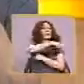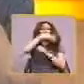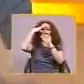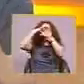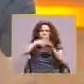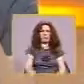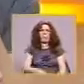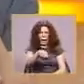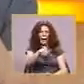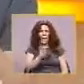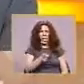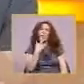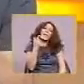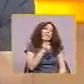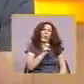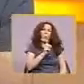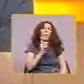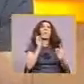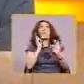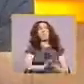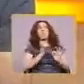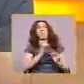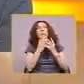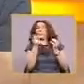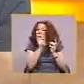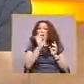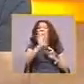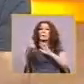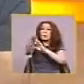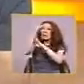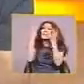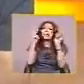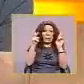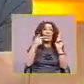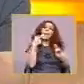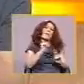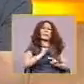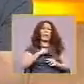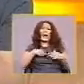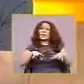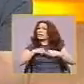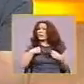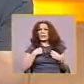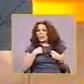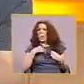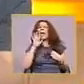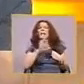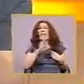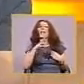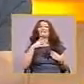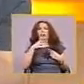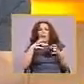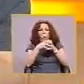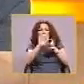passa. O que acontece é que uma democracia não pode aceitar a existência de